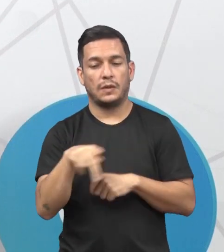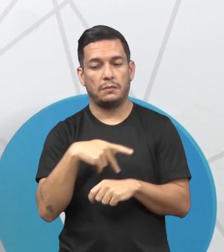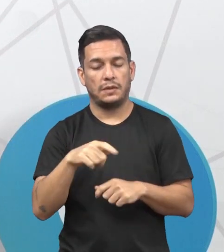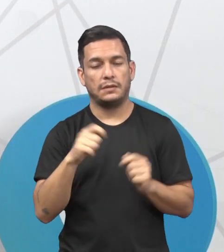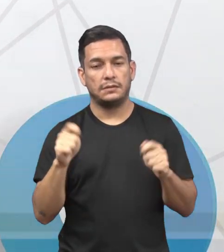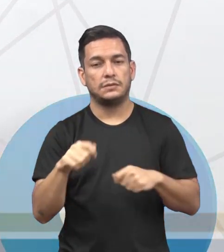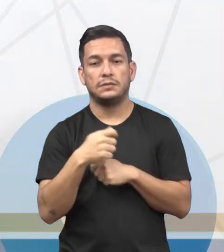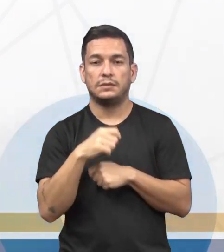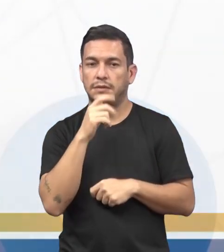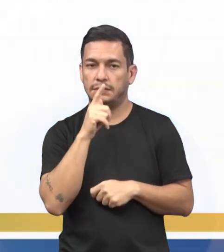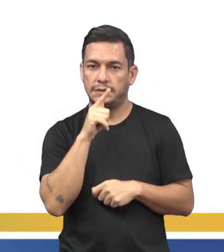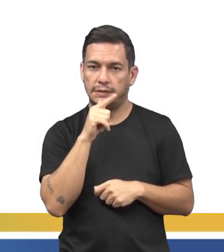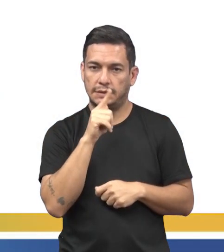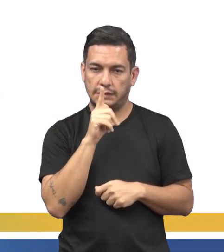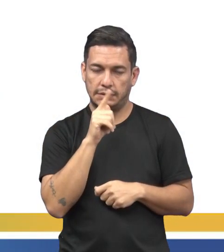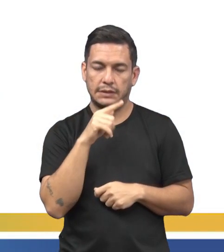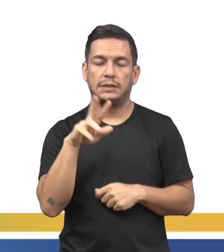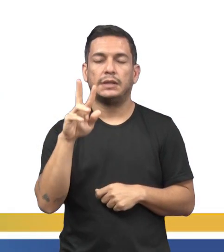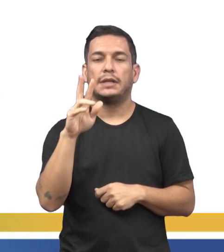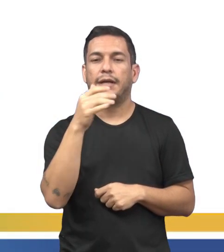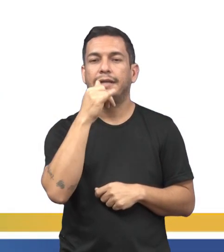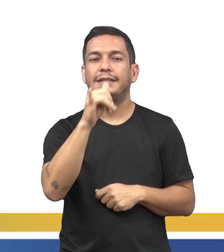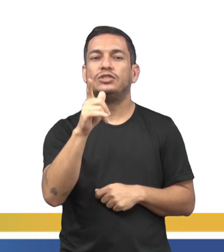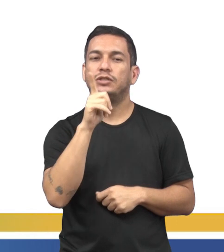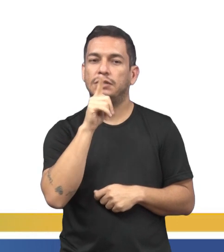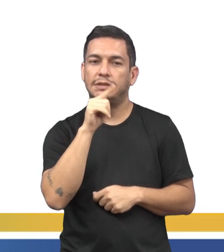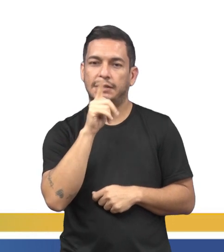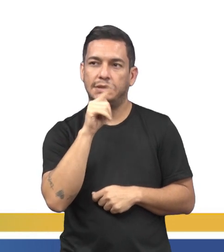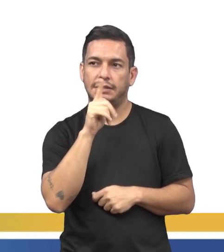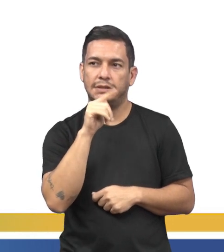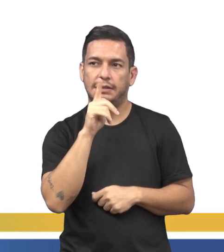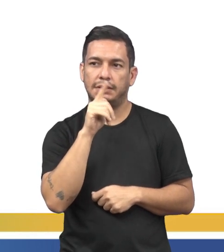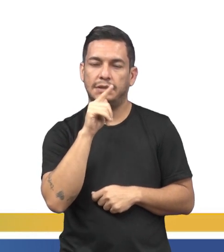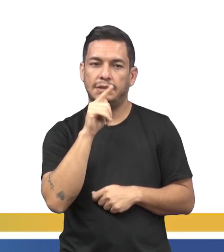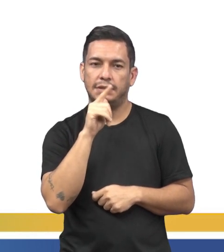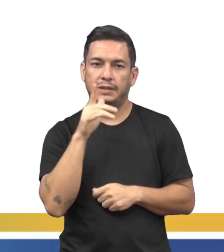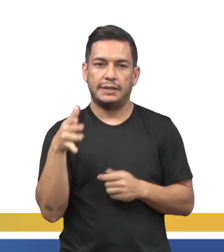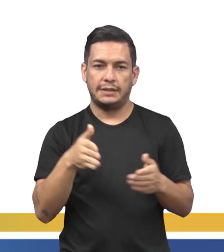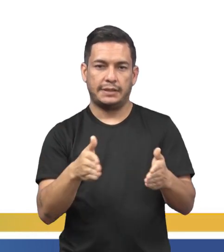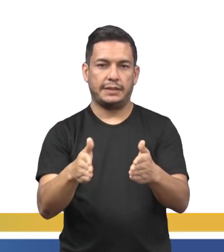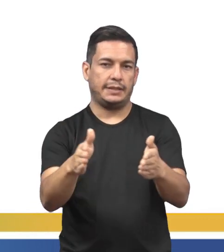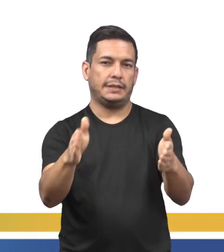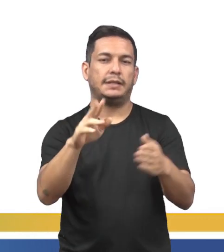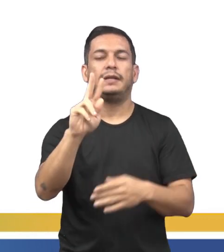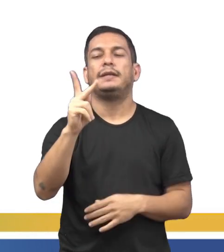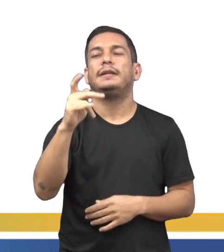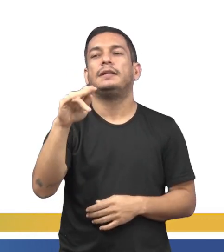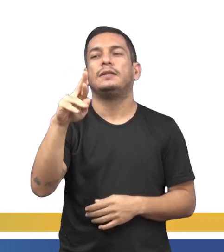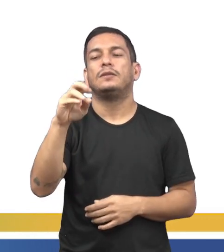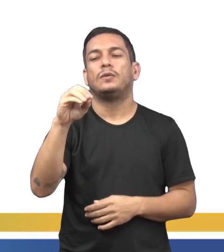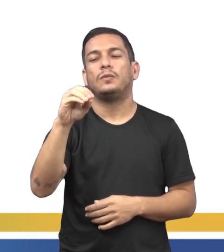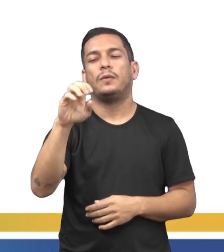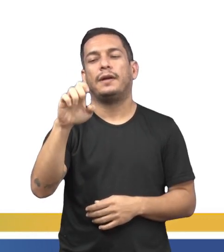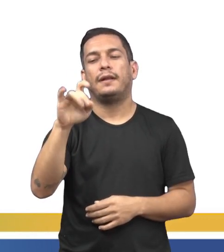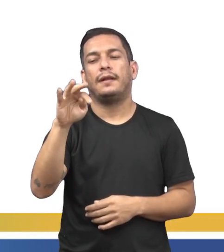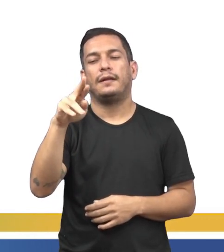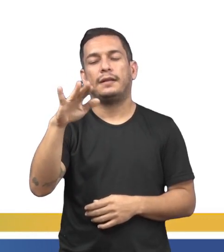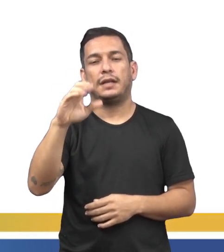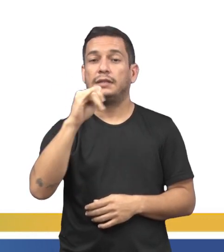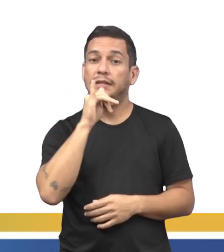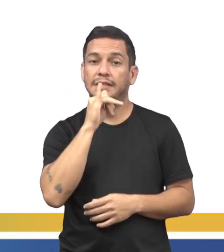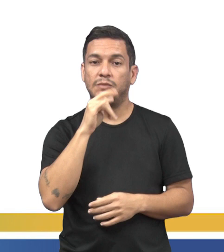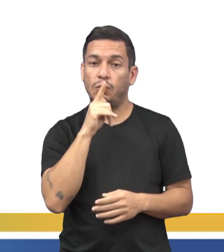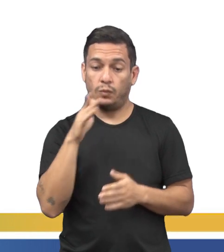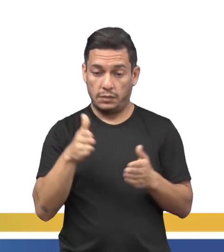grande, é a chamada energia hidráulica ou a energia proveniente das hidroelétricas. Como é que funciona? Existe um rio,